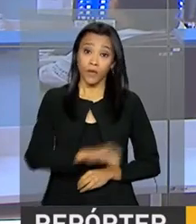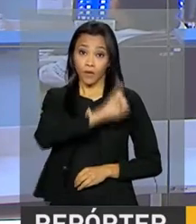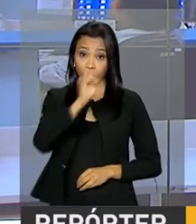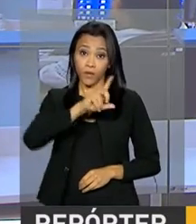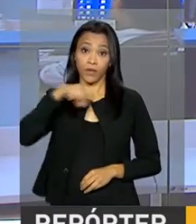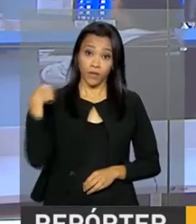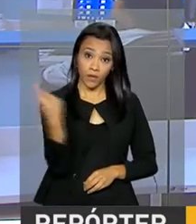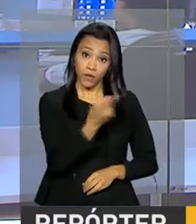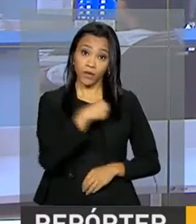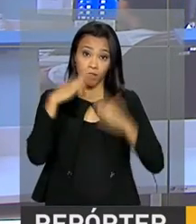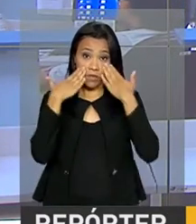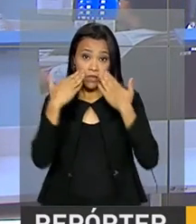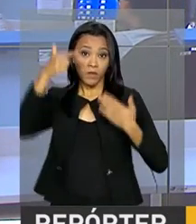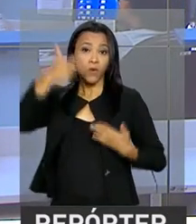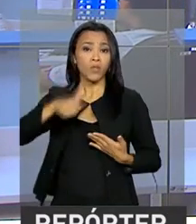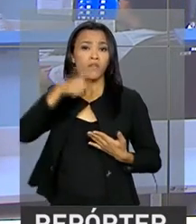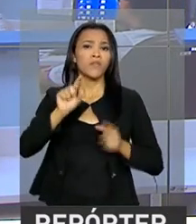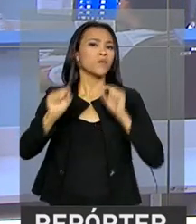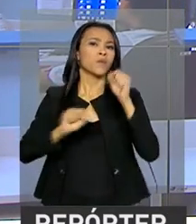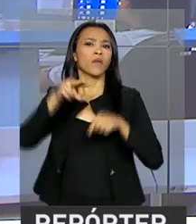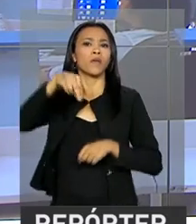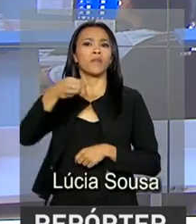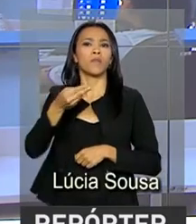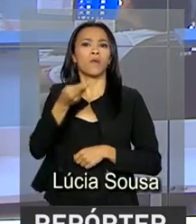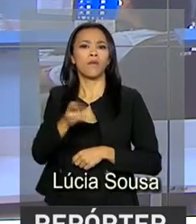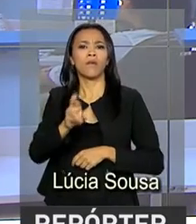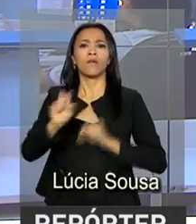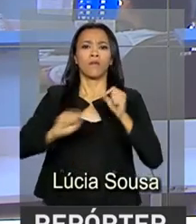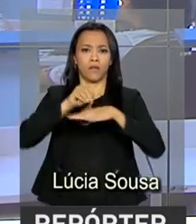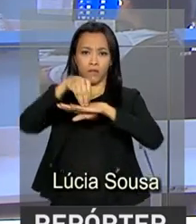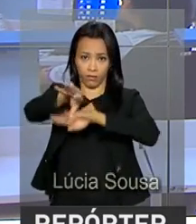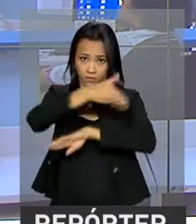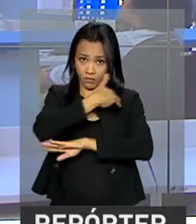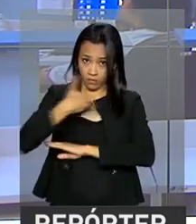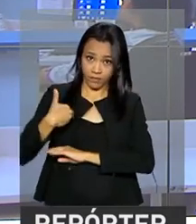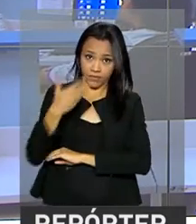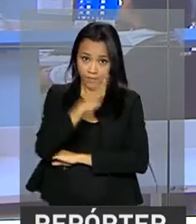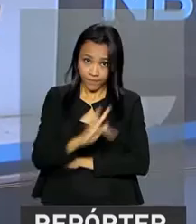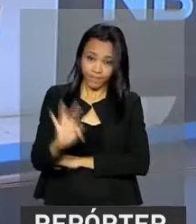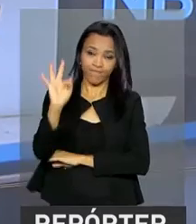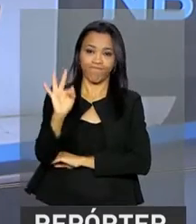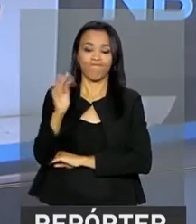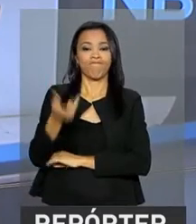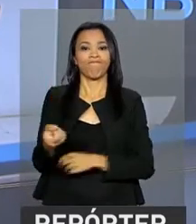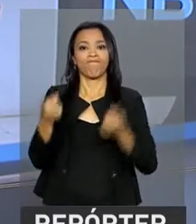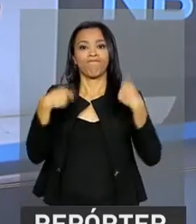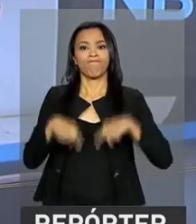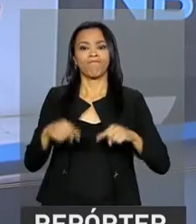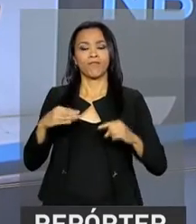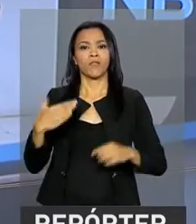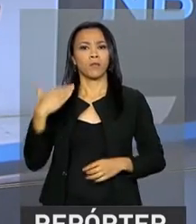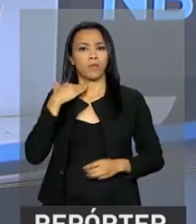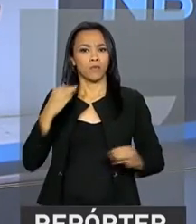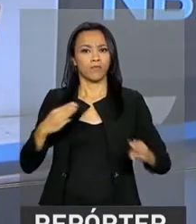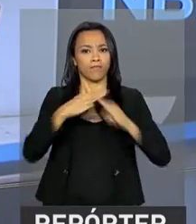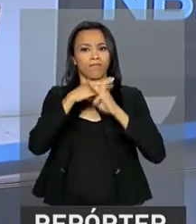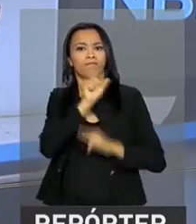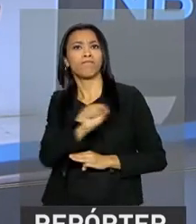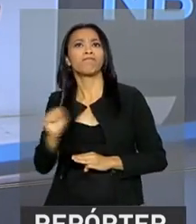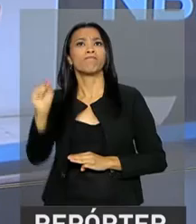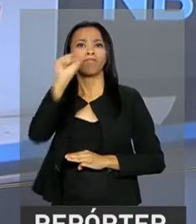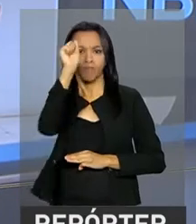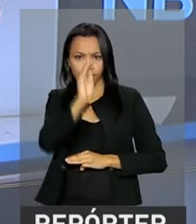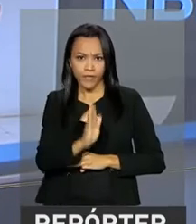Olá, estamos de volta com mais uma edição do Repórter NBR e as notícias do governo federal. Agências da Caixa Econômica Federal